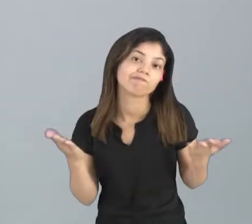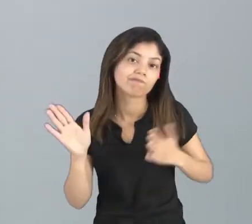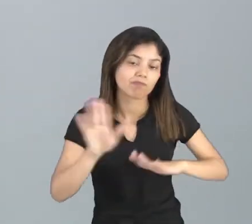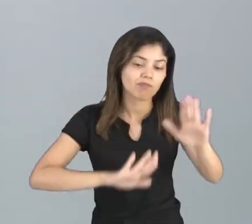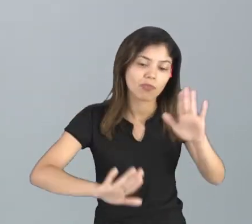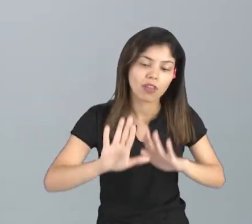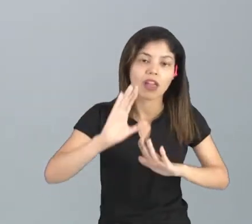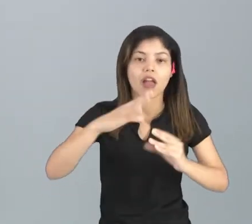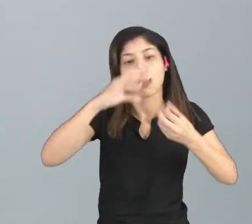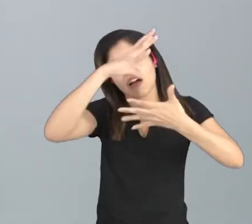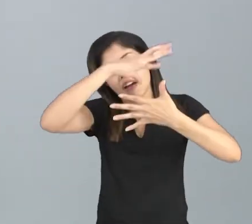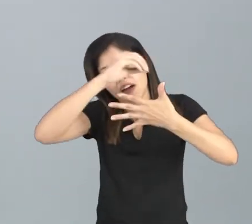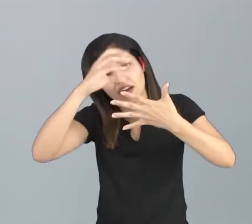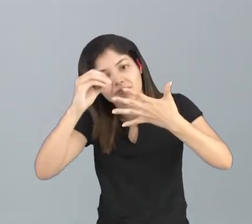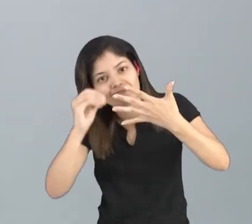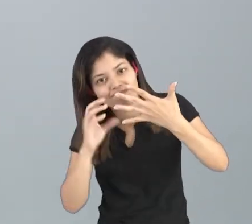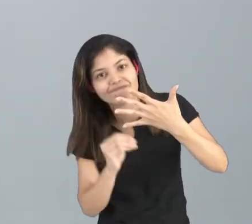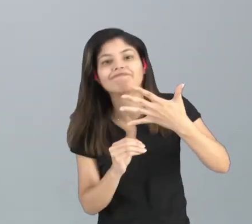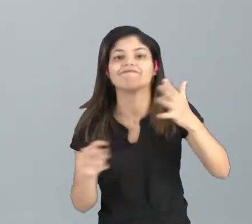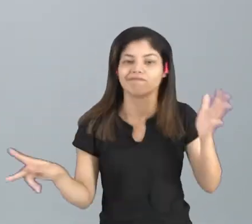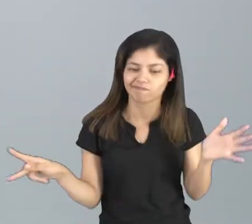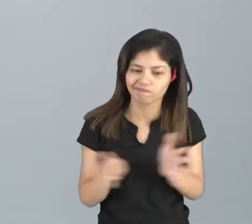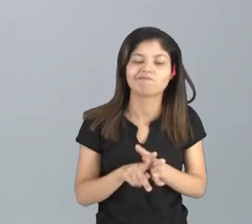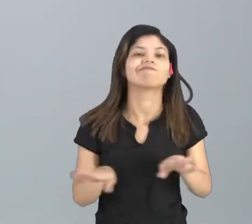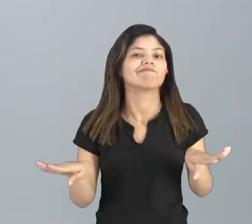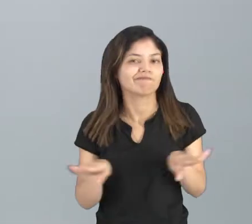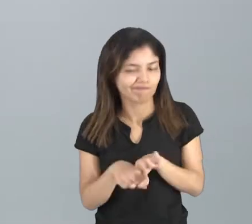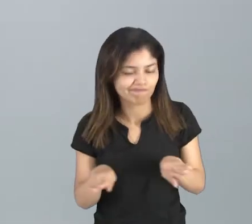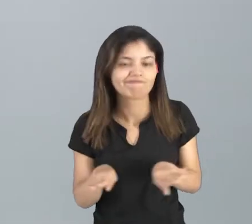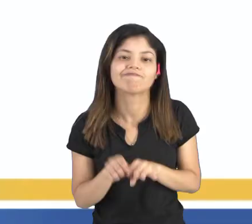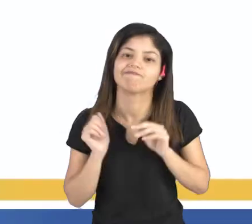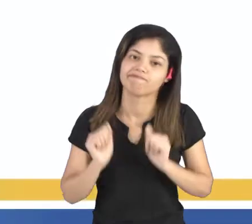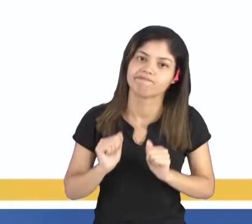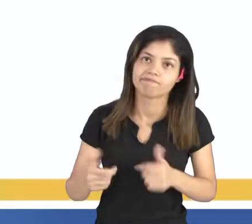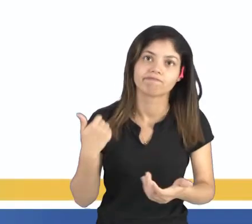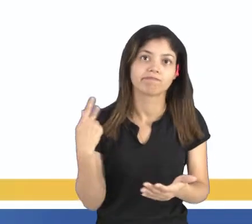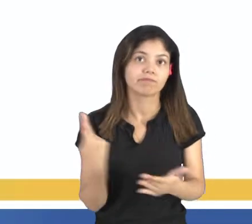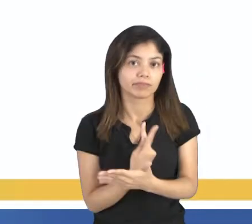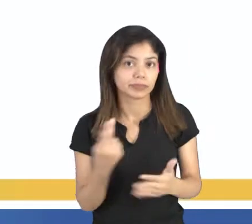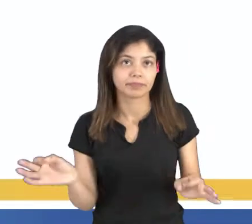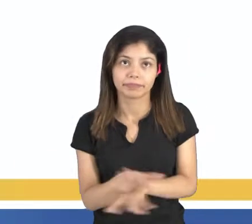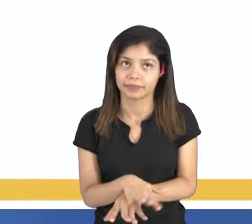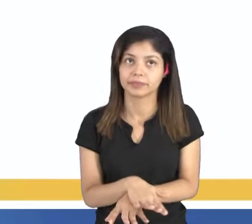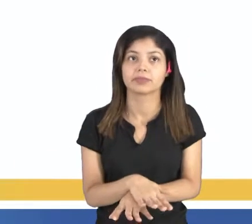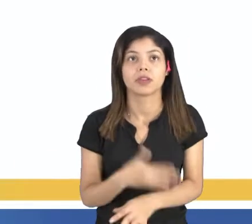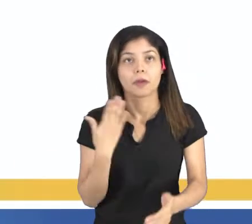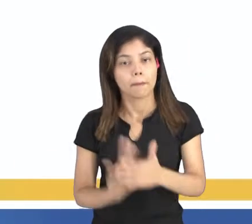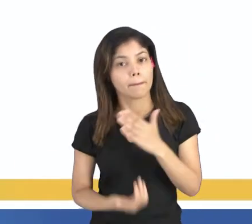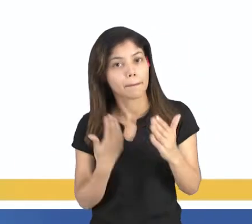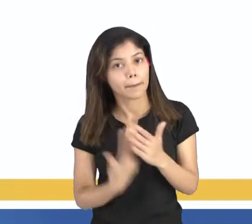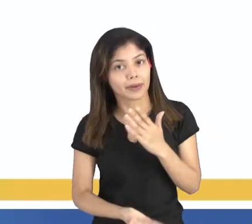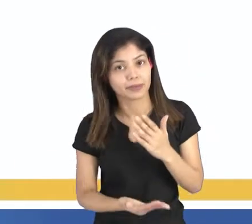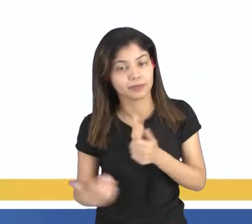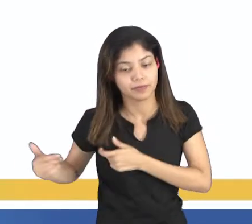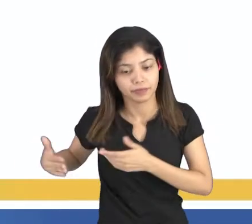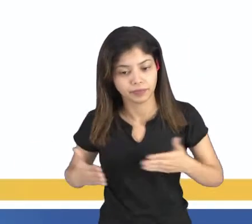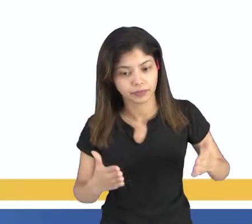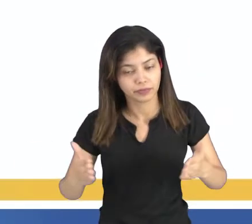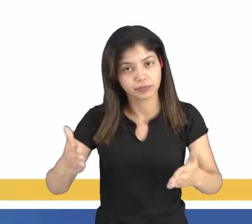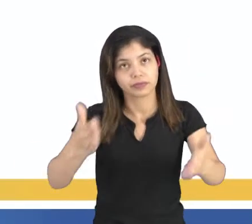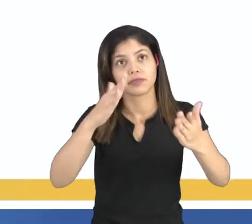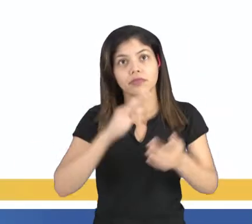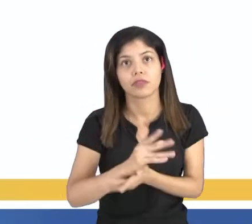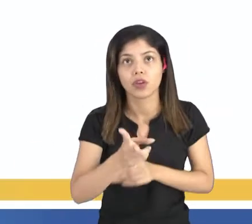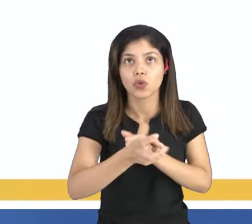toda uma cadeia alimentar ela é comprometida também. Assim sendo, pede-se sua função de zona de transição